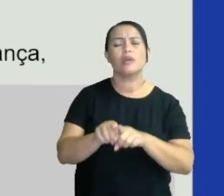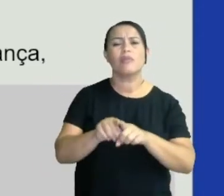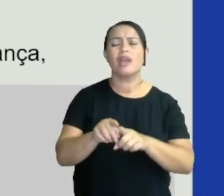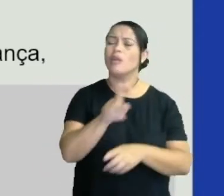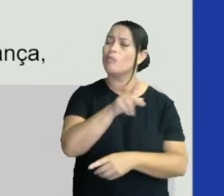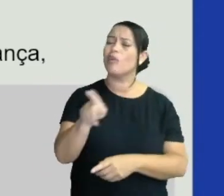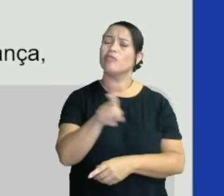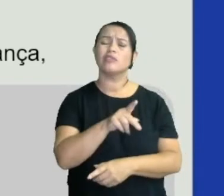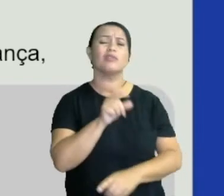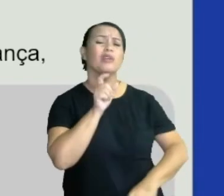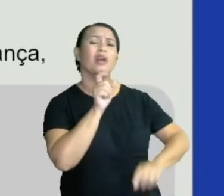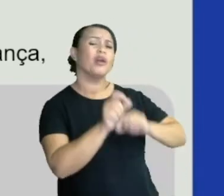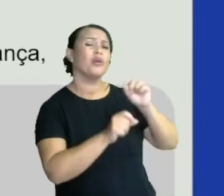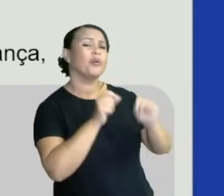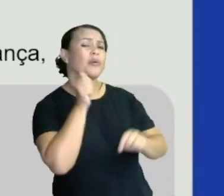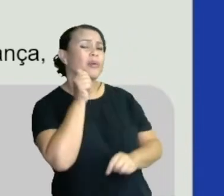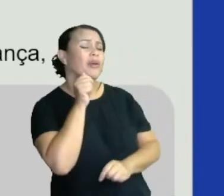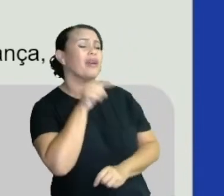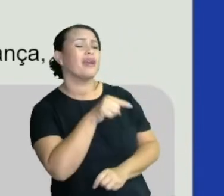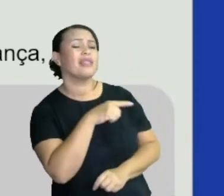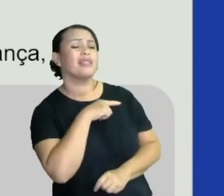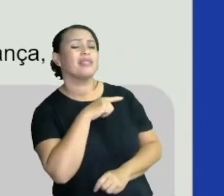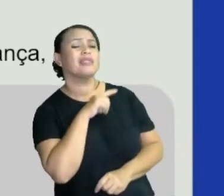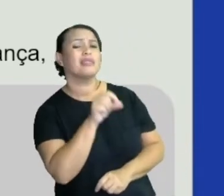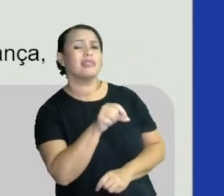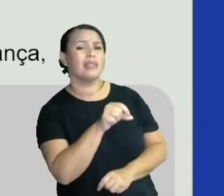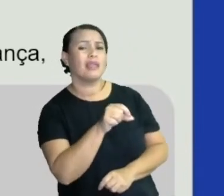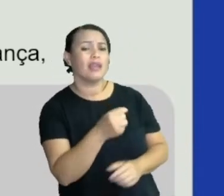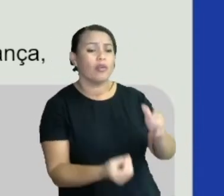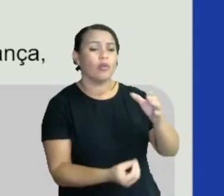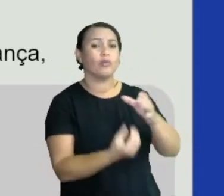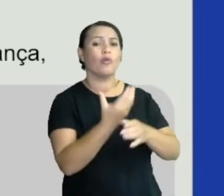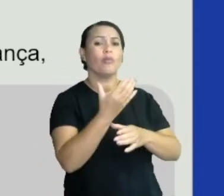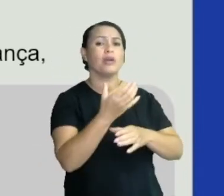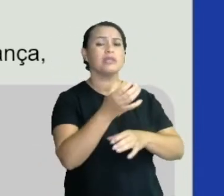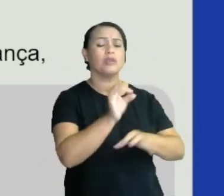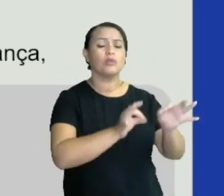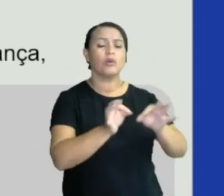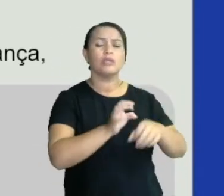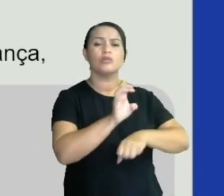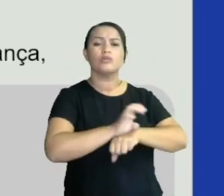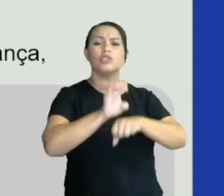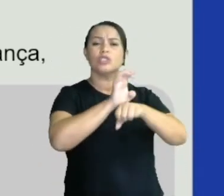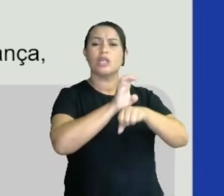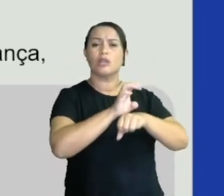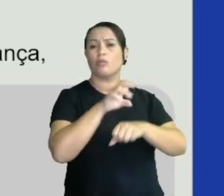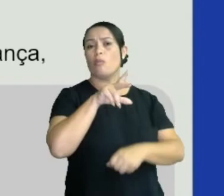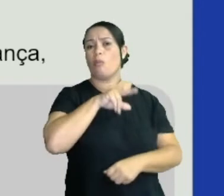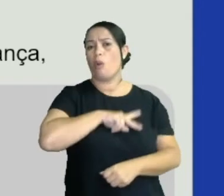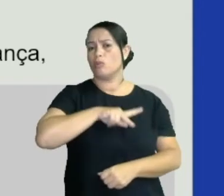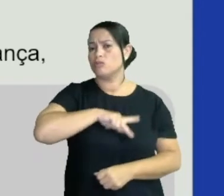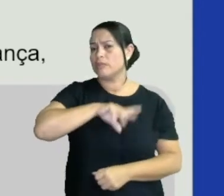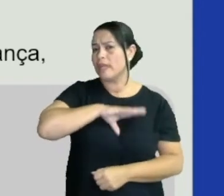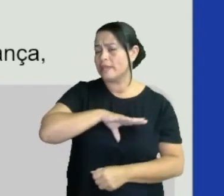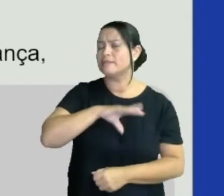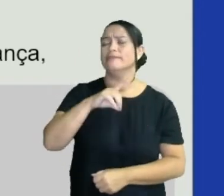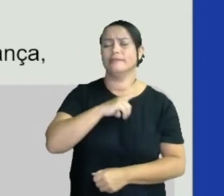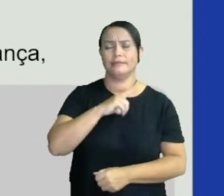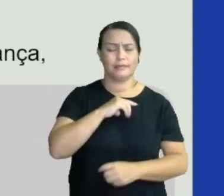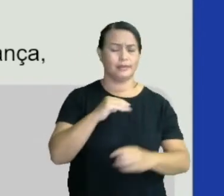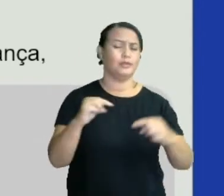e o que isso tem a ver com a formação do Estado português? Tem tudo a ver, pessoal, porque